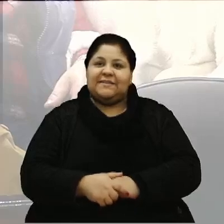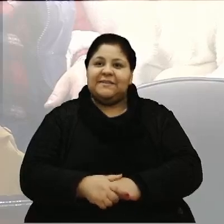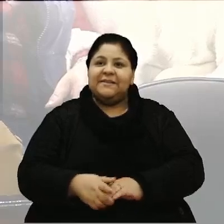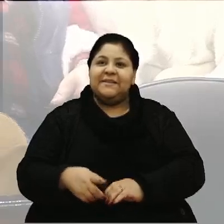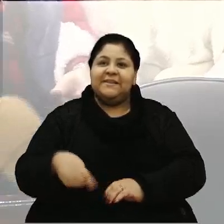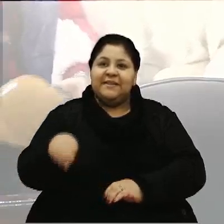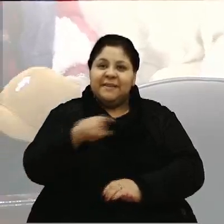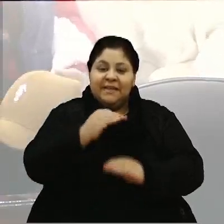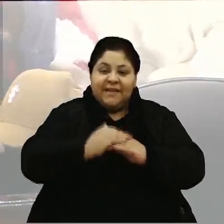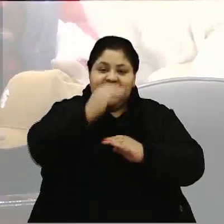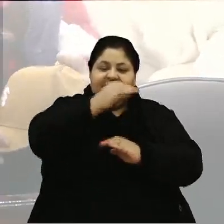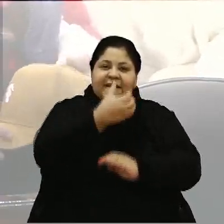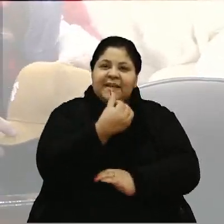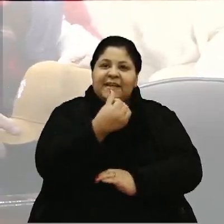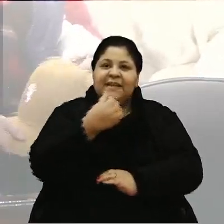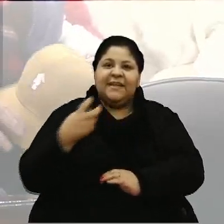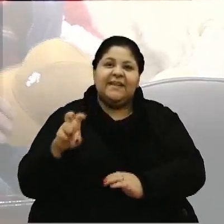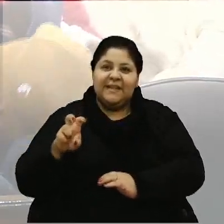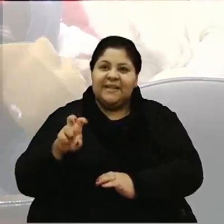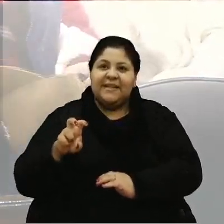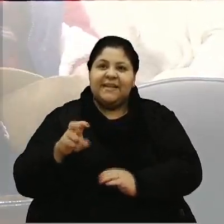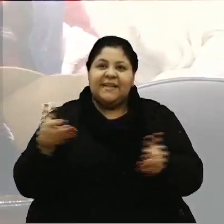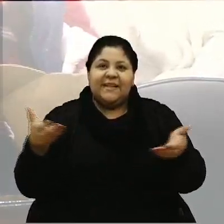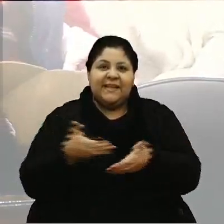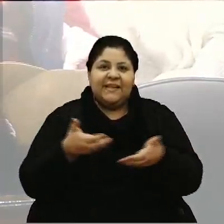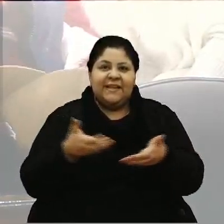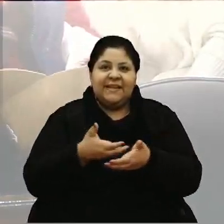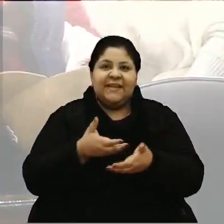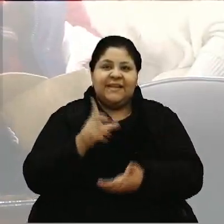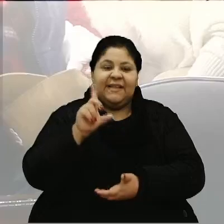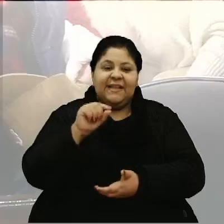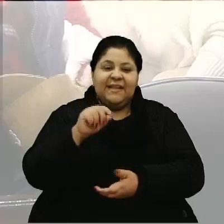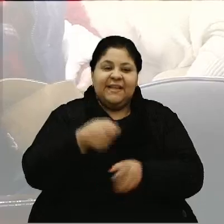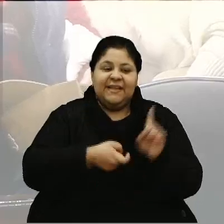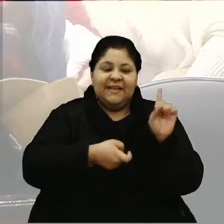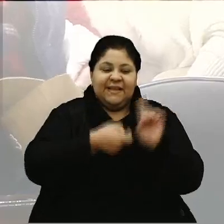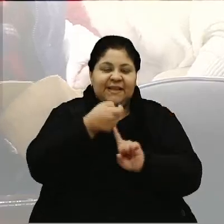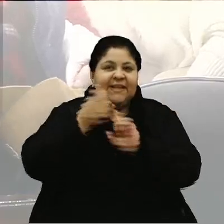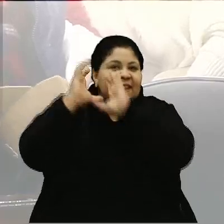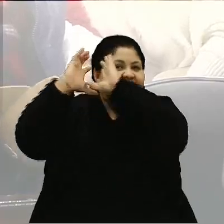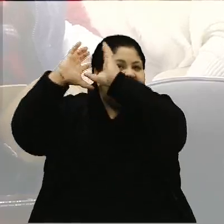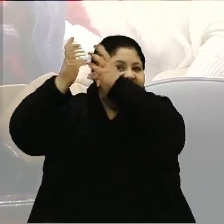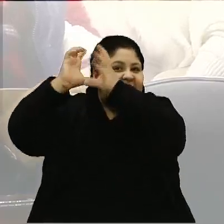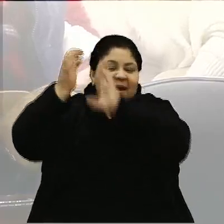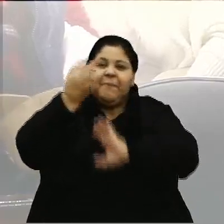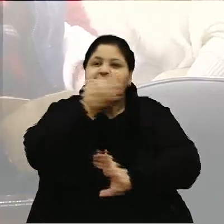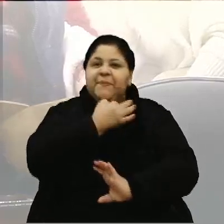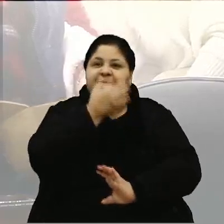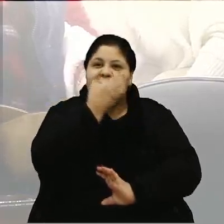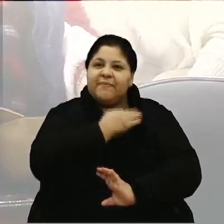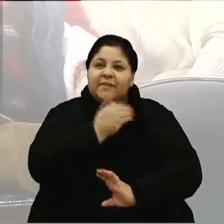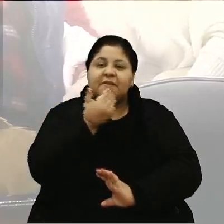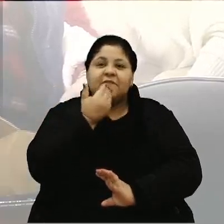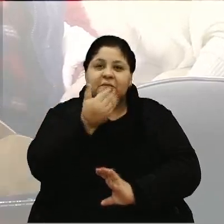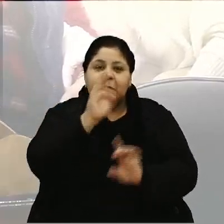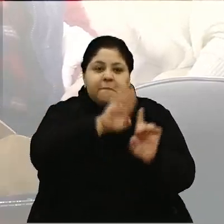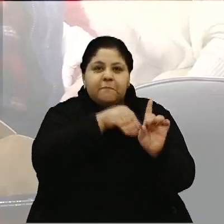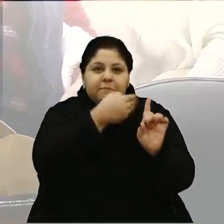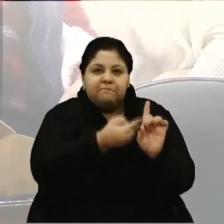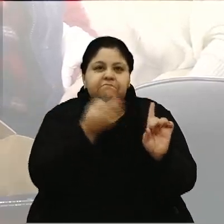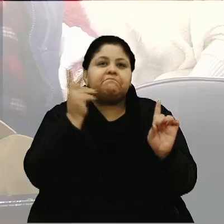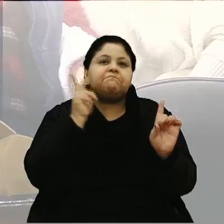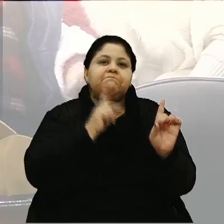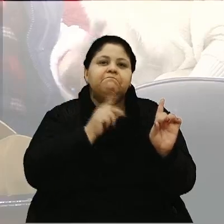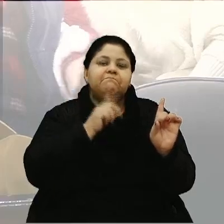quando é acima de 65. E a demora são 10 meses para o neuro no município de Caxias do Sul. Então, nessa homenagem ao vereador Renato